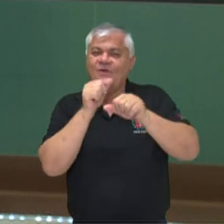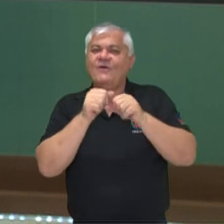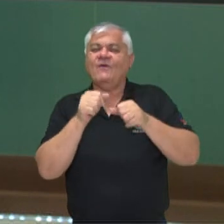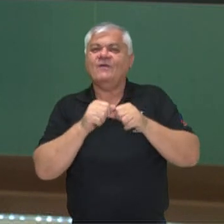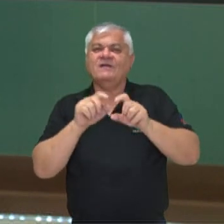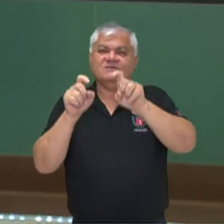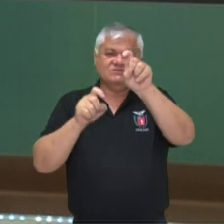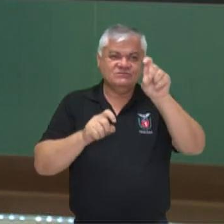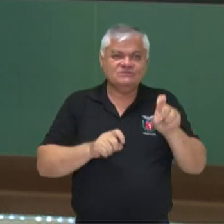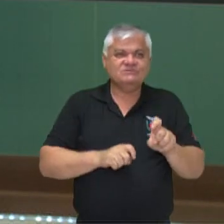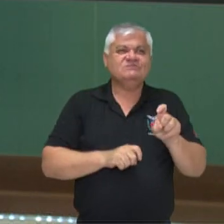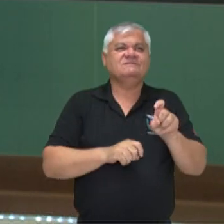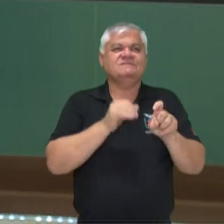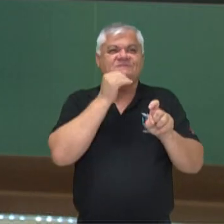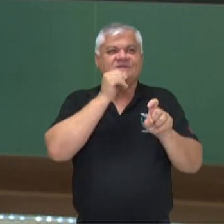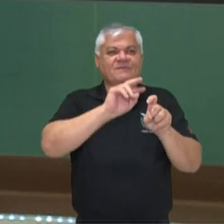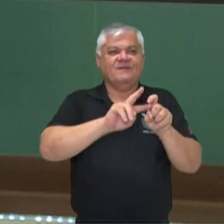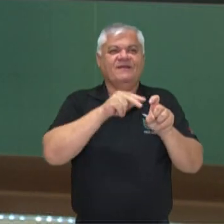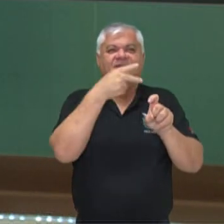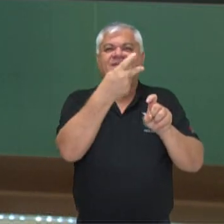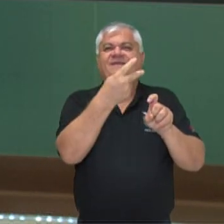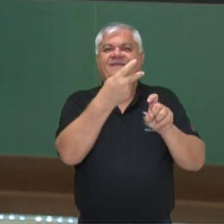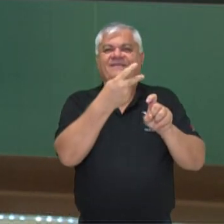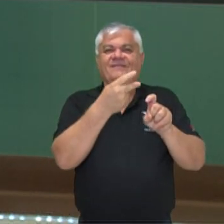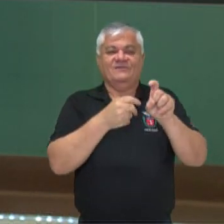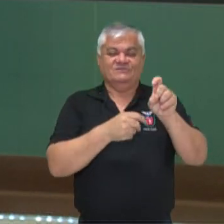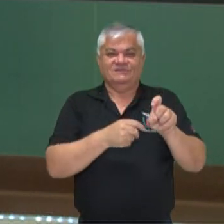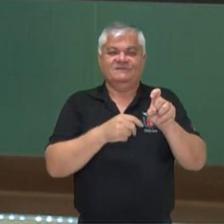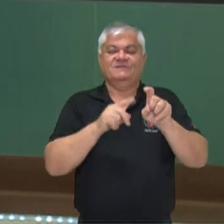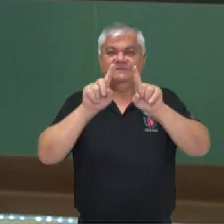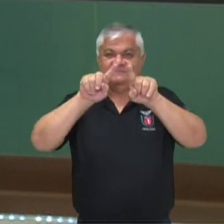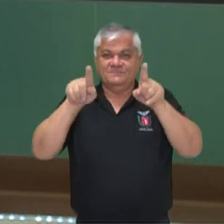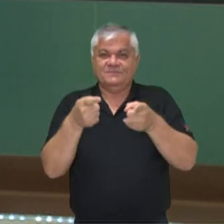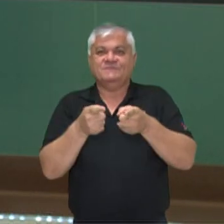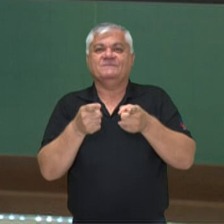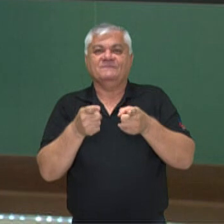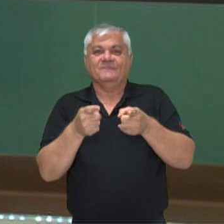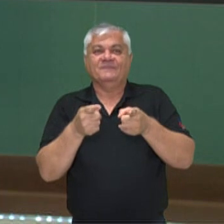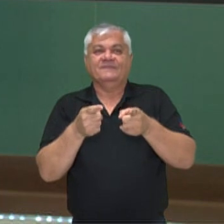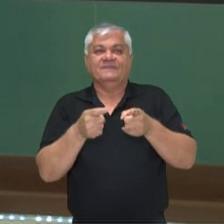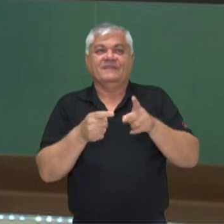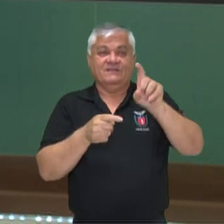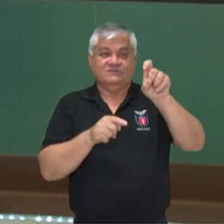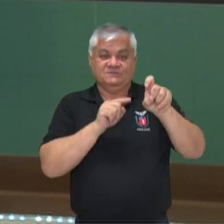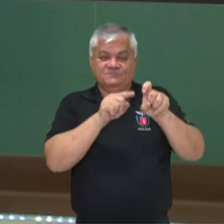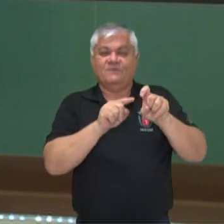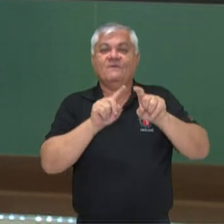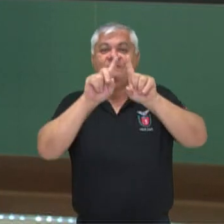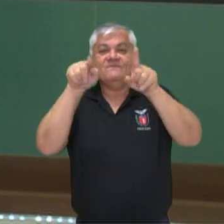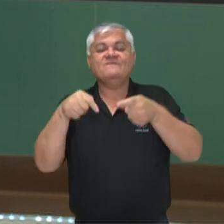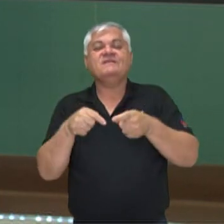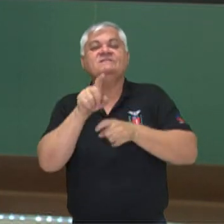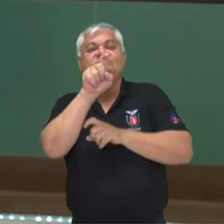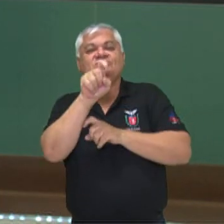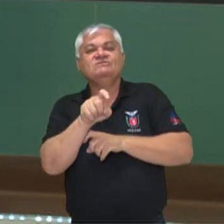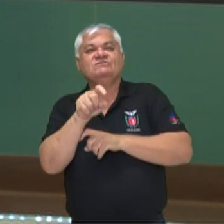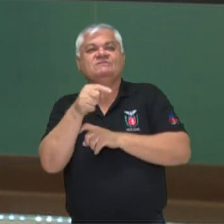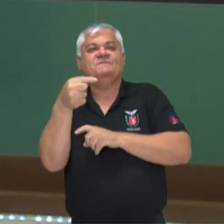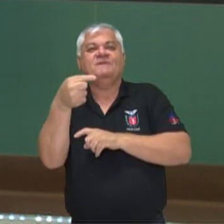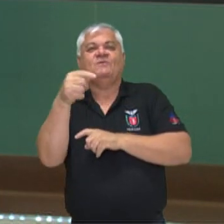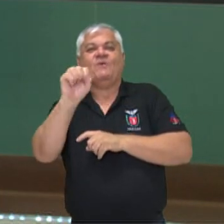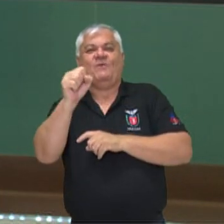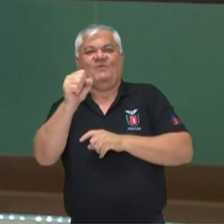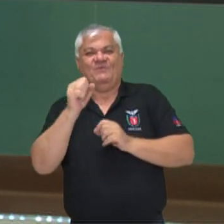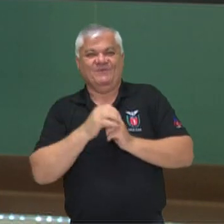em evidência. Olha como é que fica, ó. Colocando o x em evidência, sobra o outro x da primeira parcela e o 8